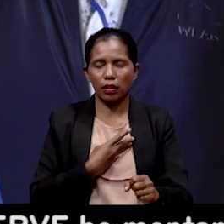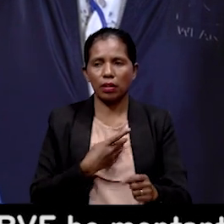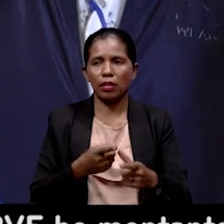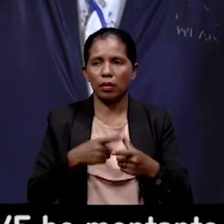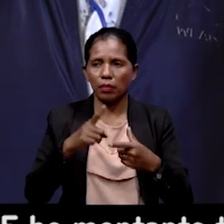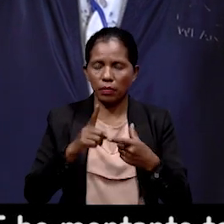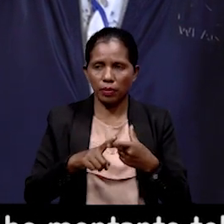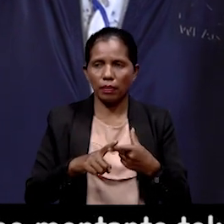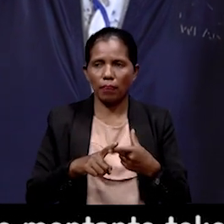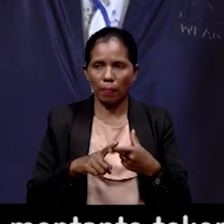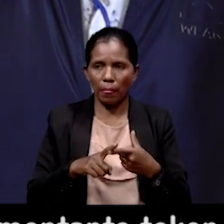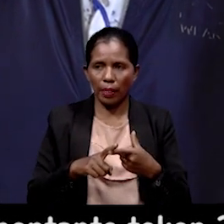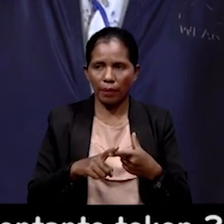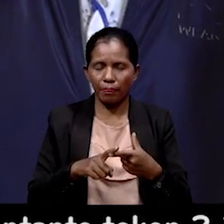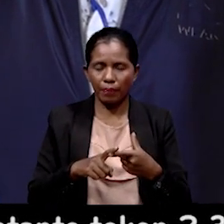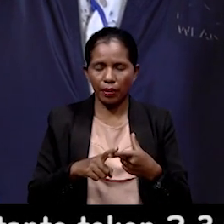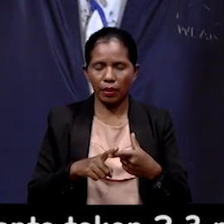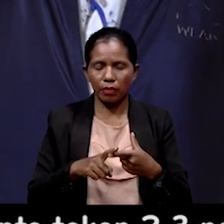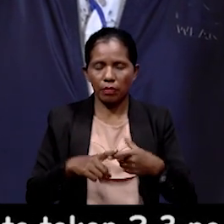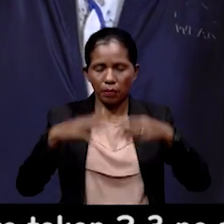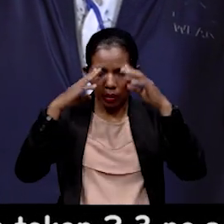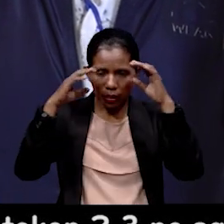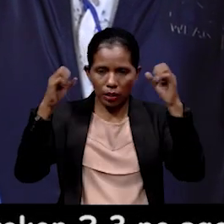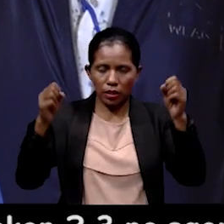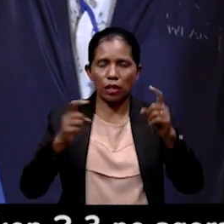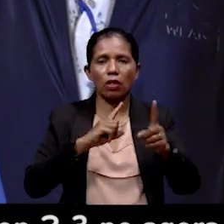mas sou presidente se qual é a